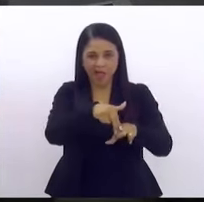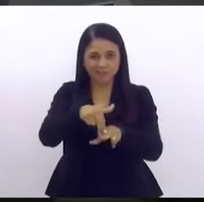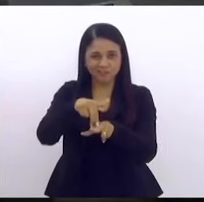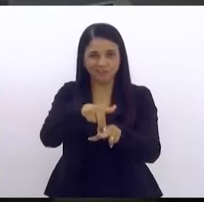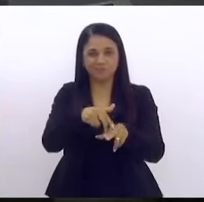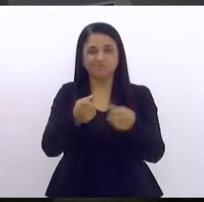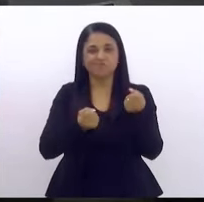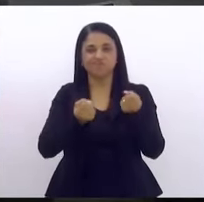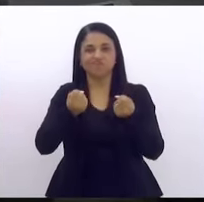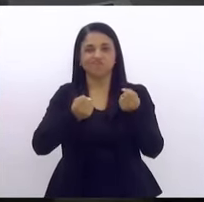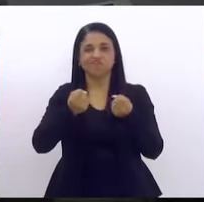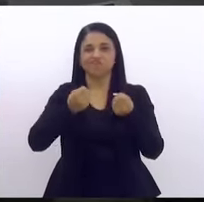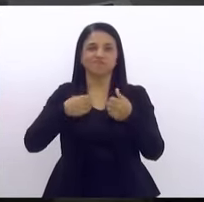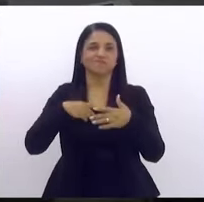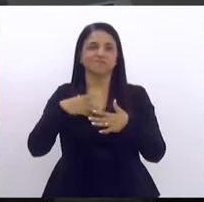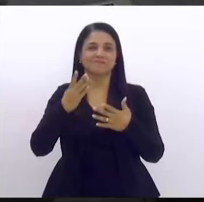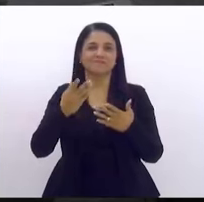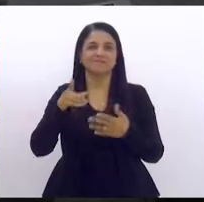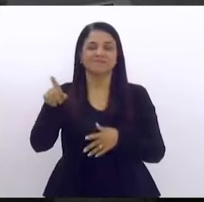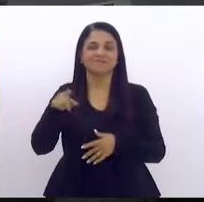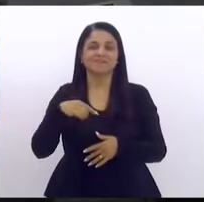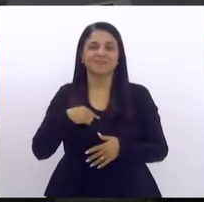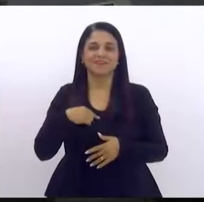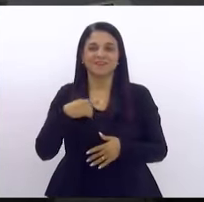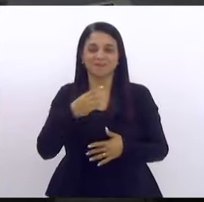Parabéns. Imperador de Madureira está inovando.